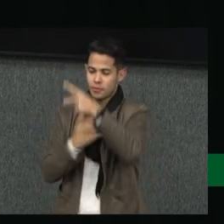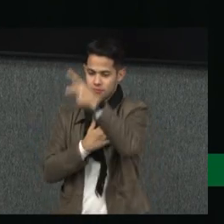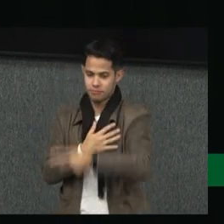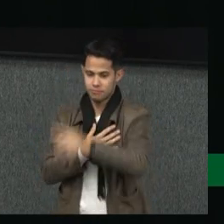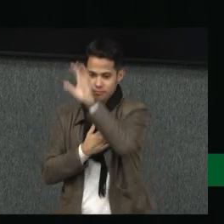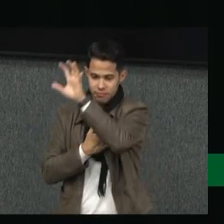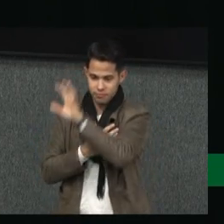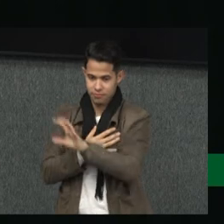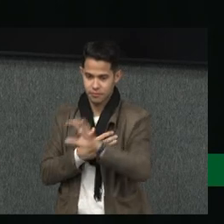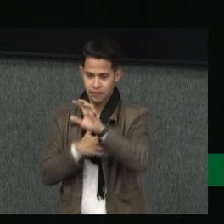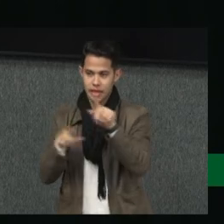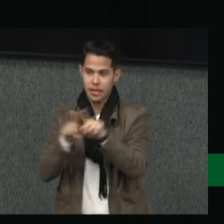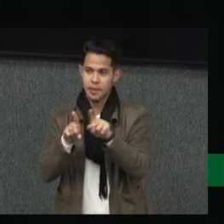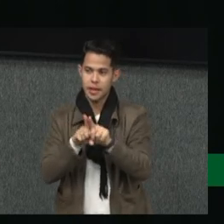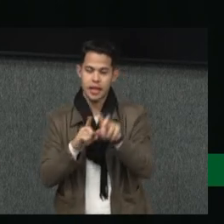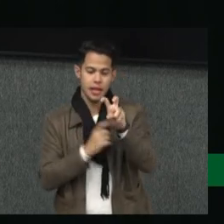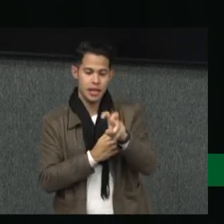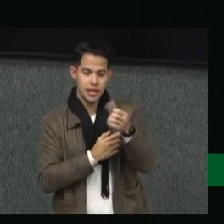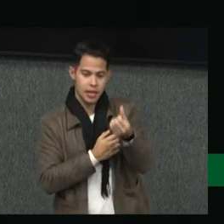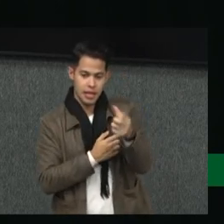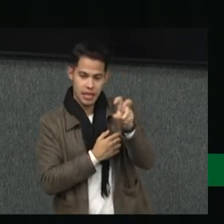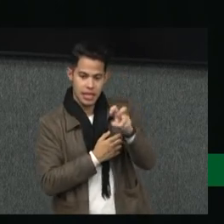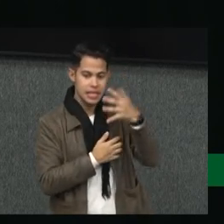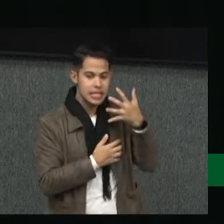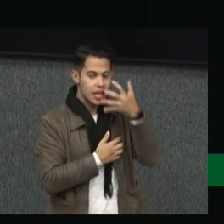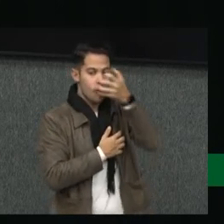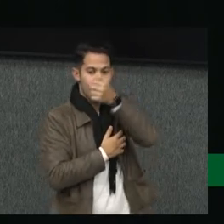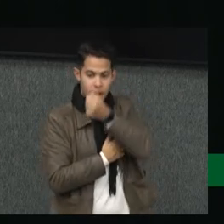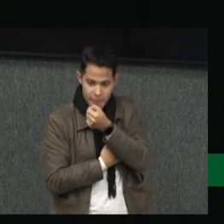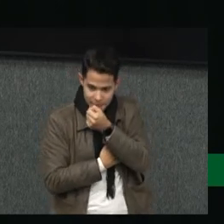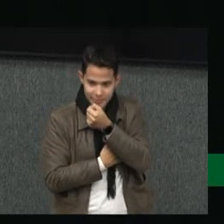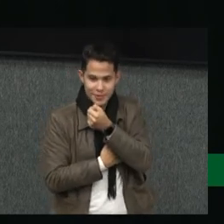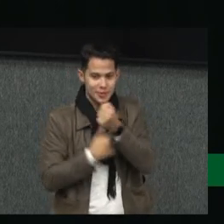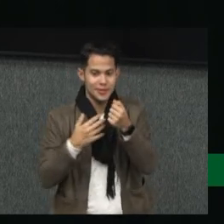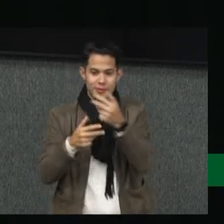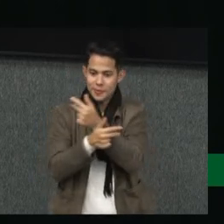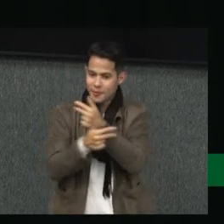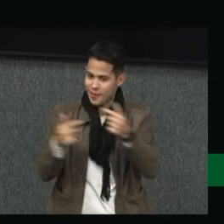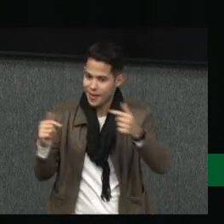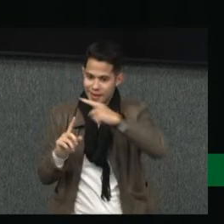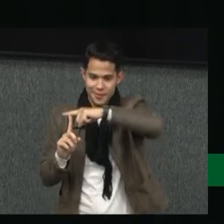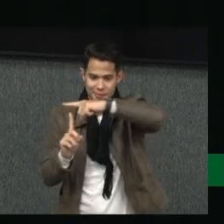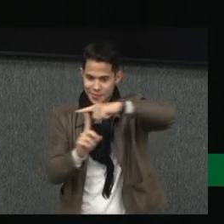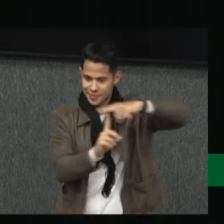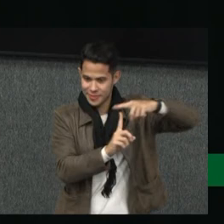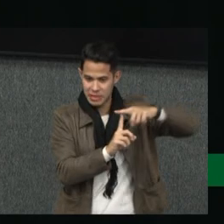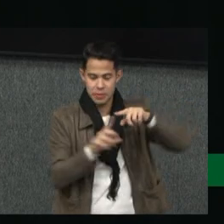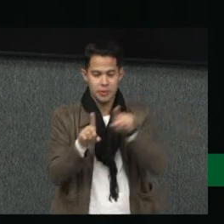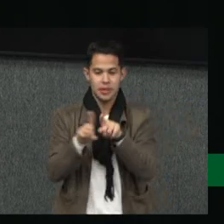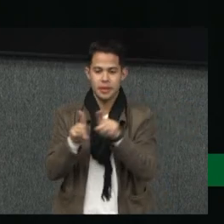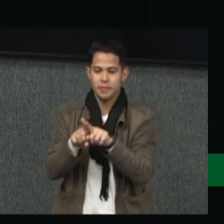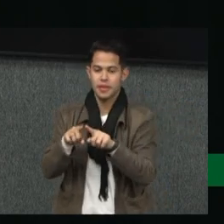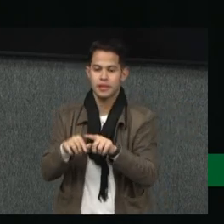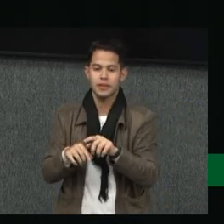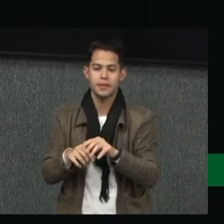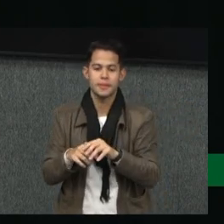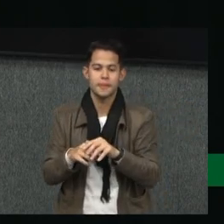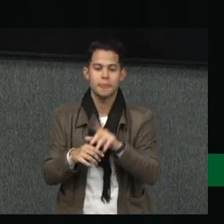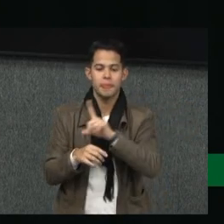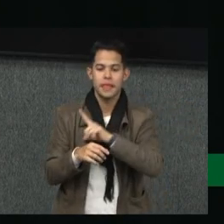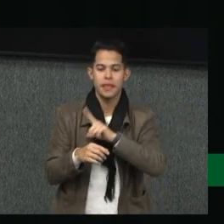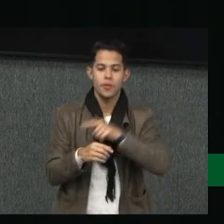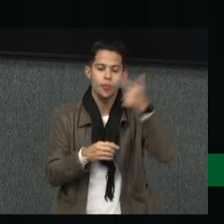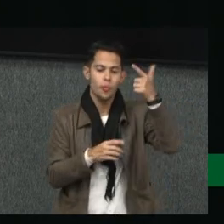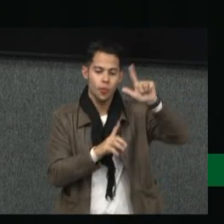565 salvamentos de diversas formas, né? E outras 3.543 que aí entram no guarda-chuva das